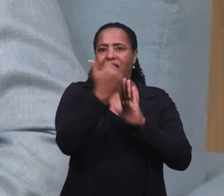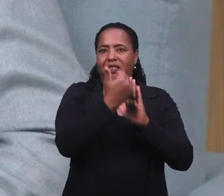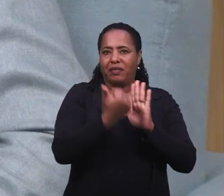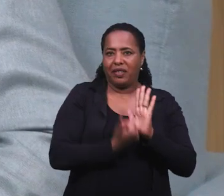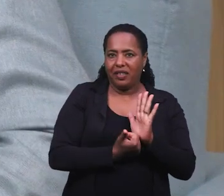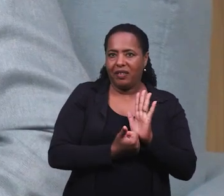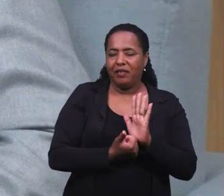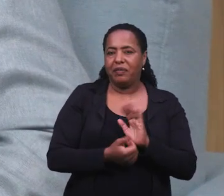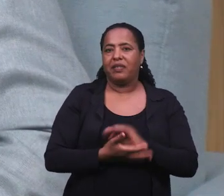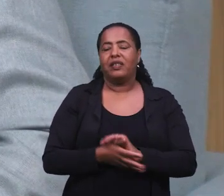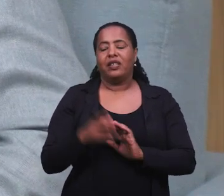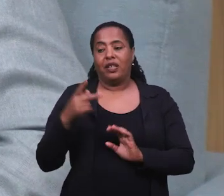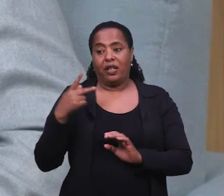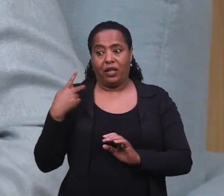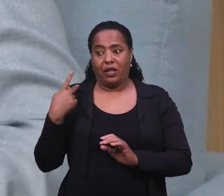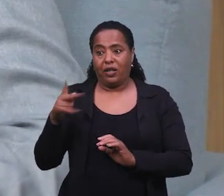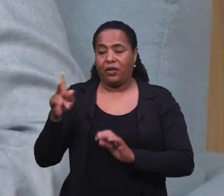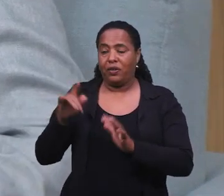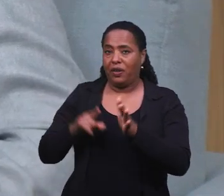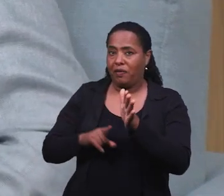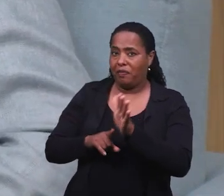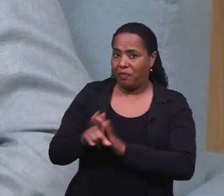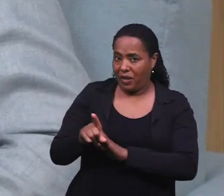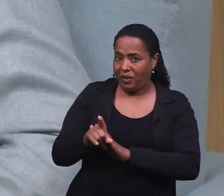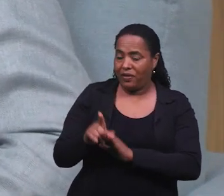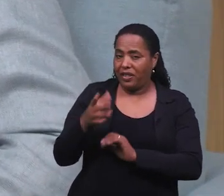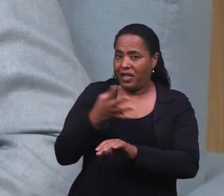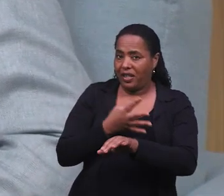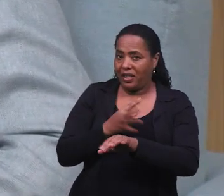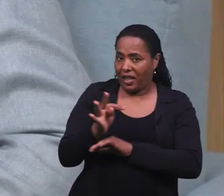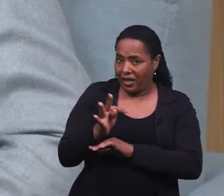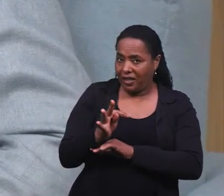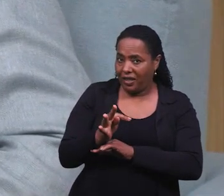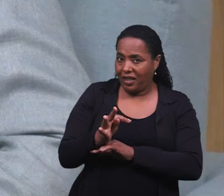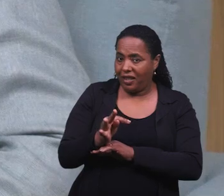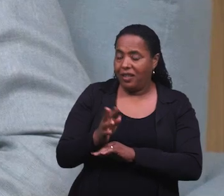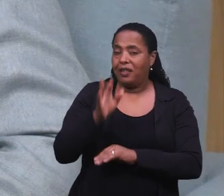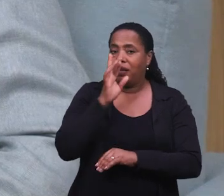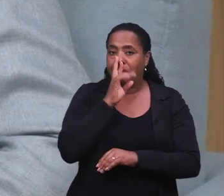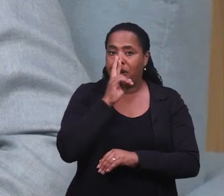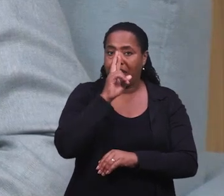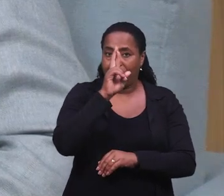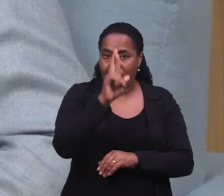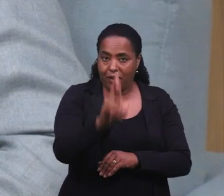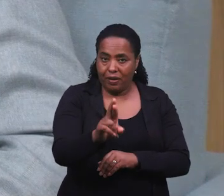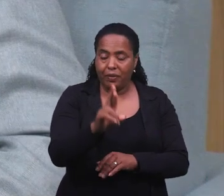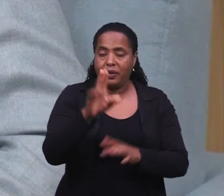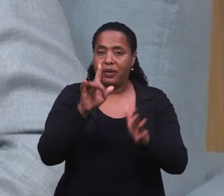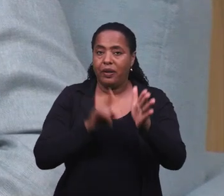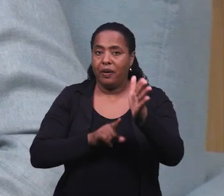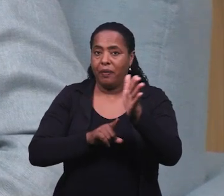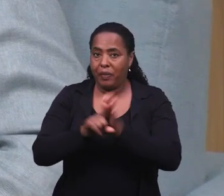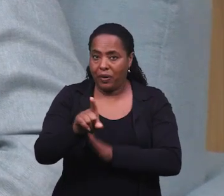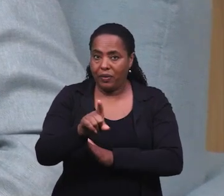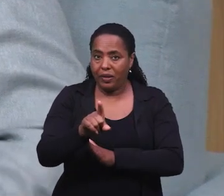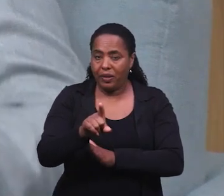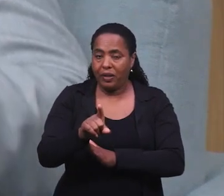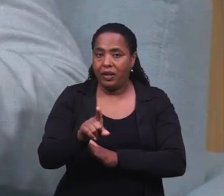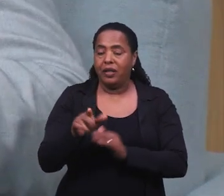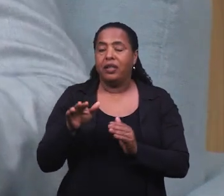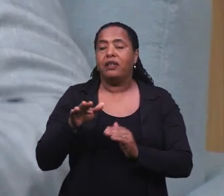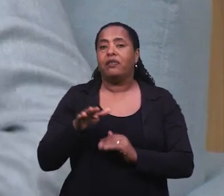Libras e o pastor responsável do trabalho de acessibilidade na obra. Pastor